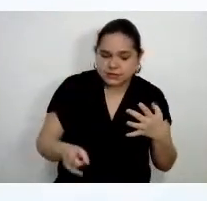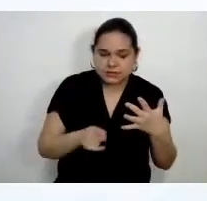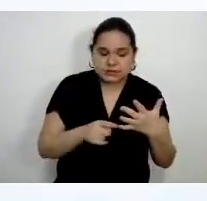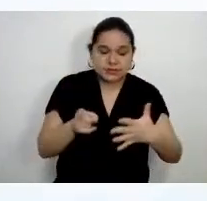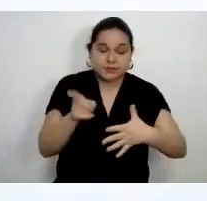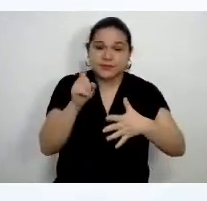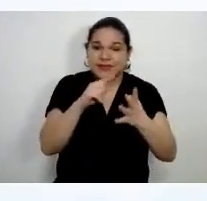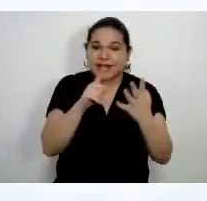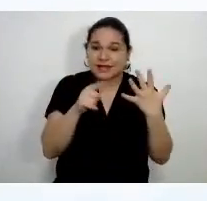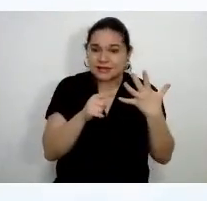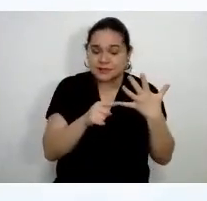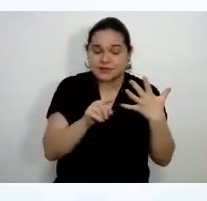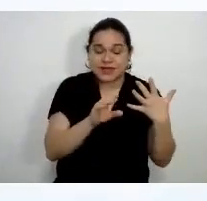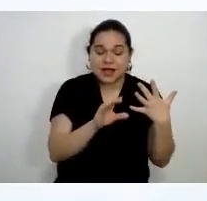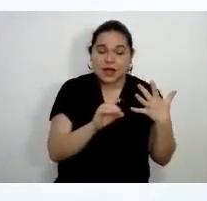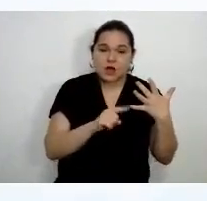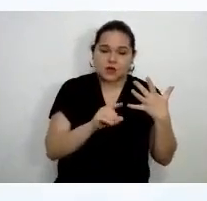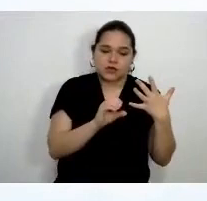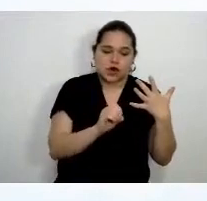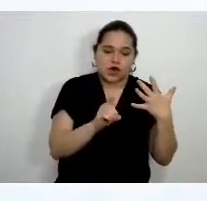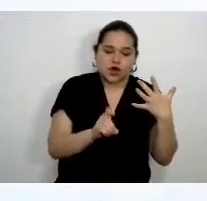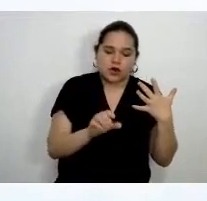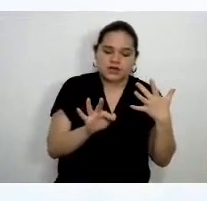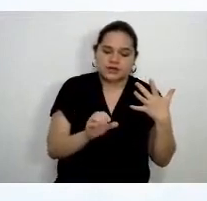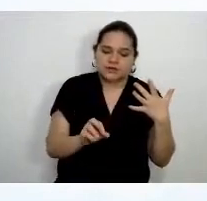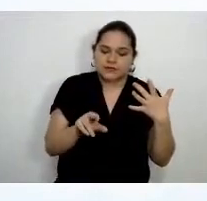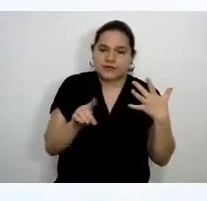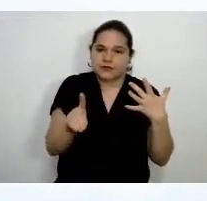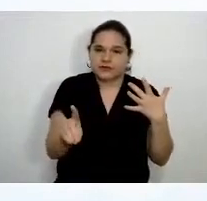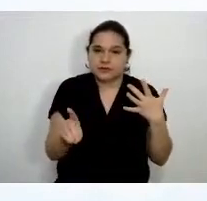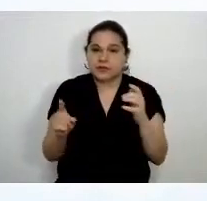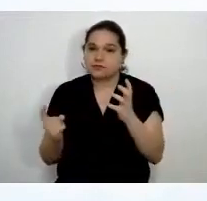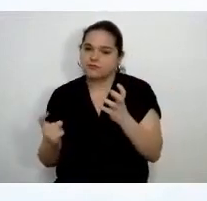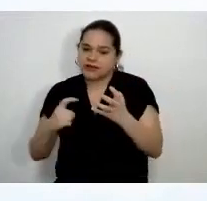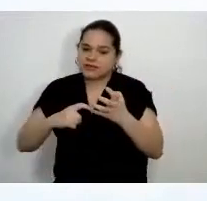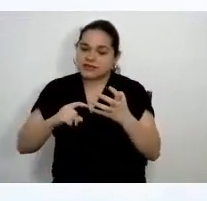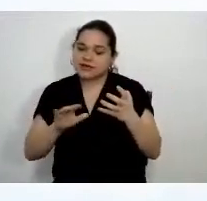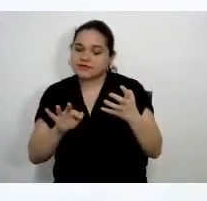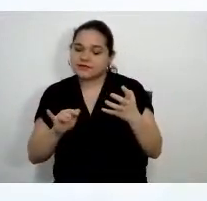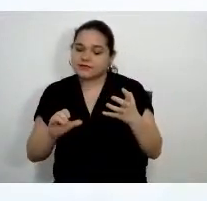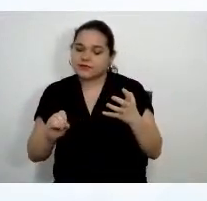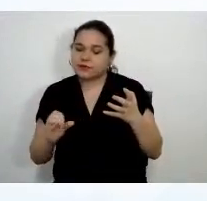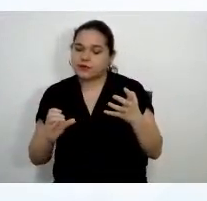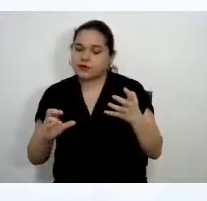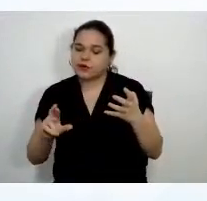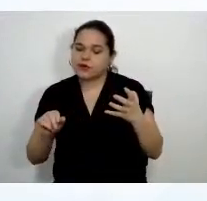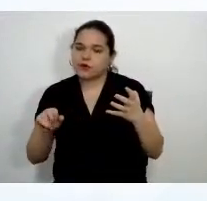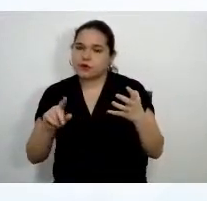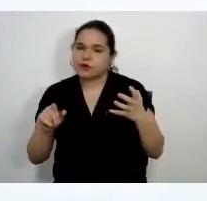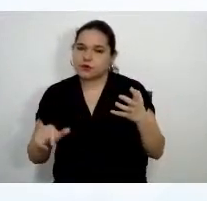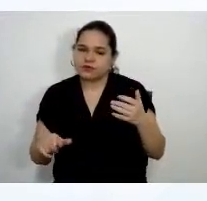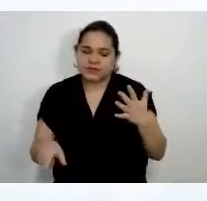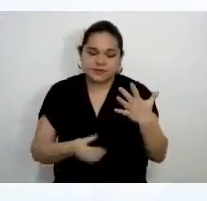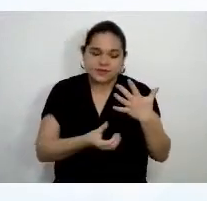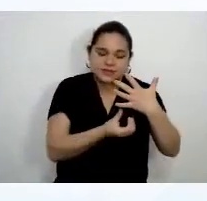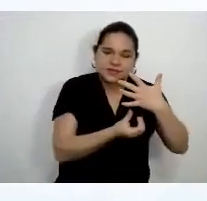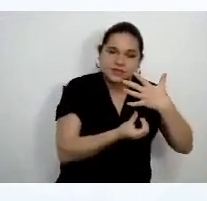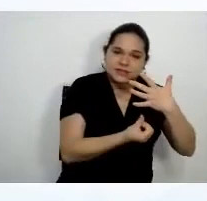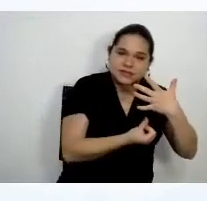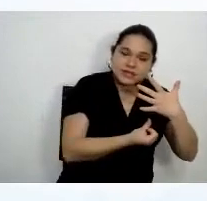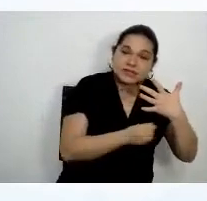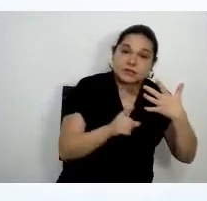que fez esse convênio com a Fiocruz, e o Sputnik. Tem o Sputnik 5, da